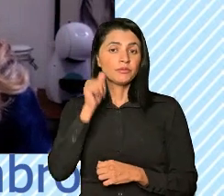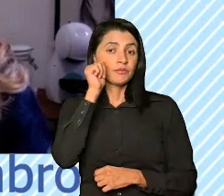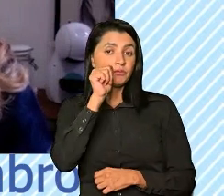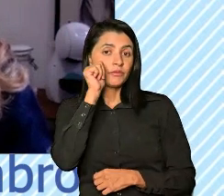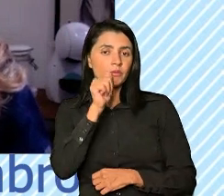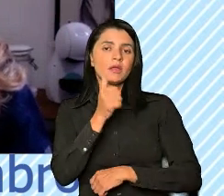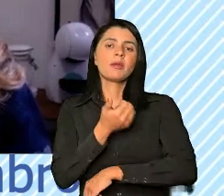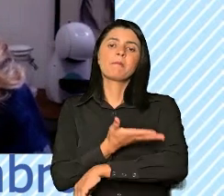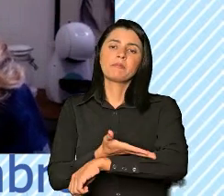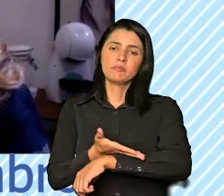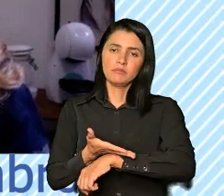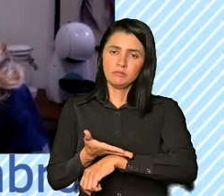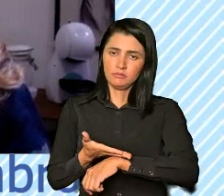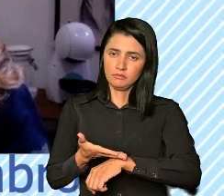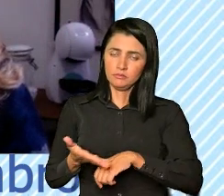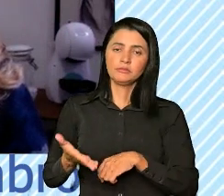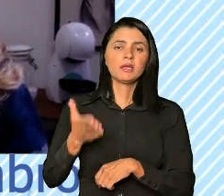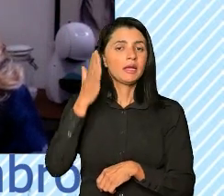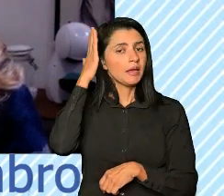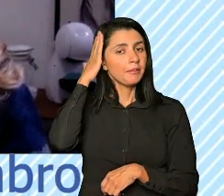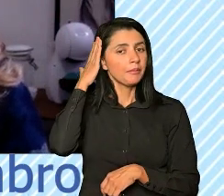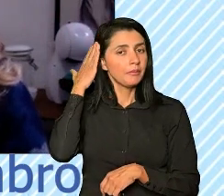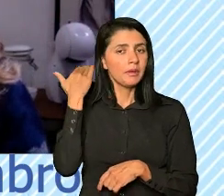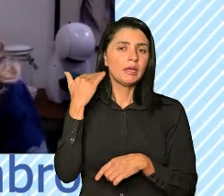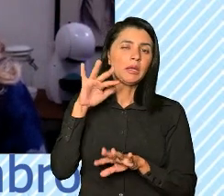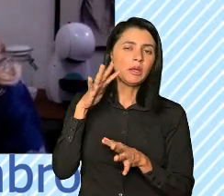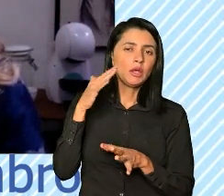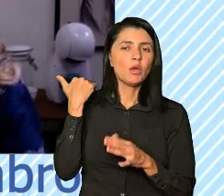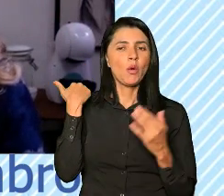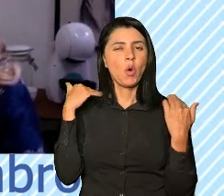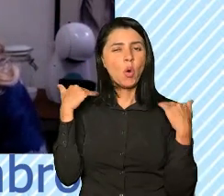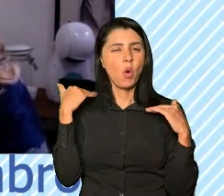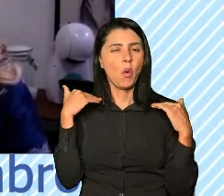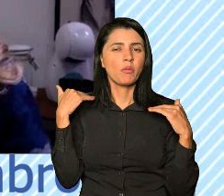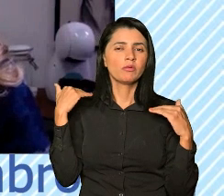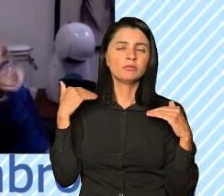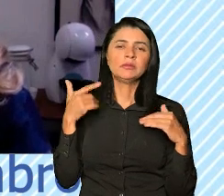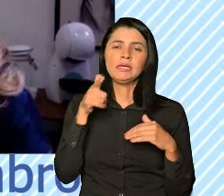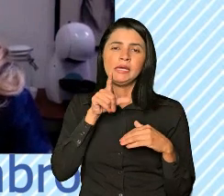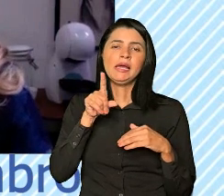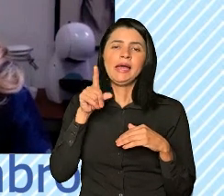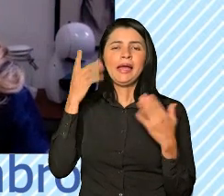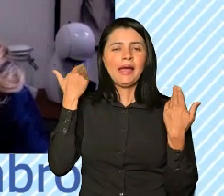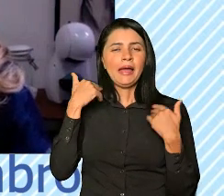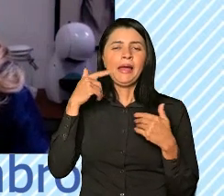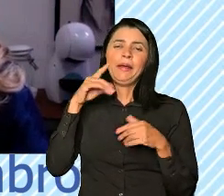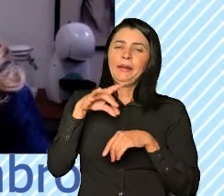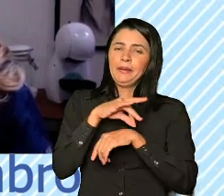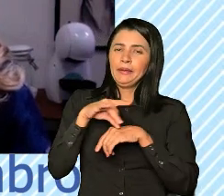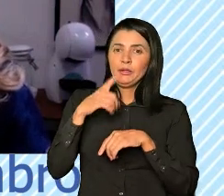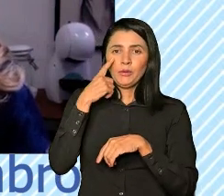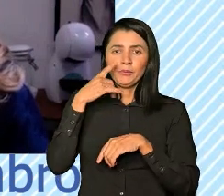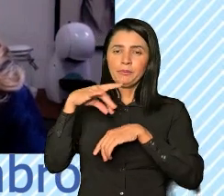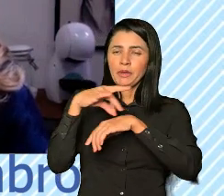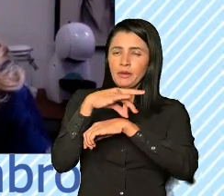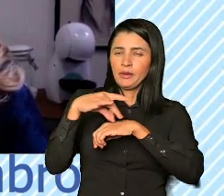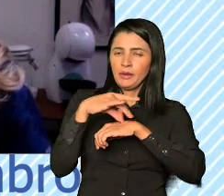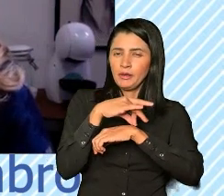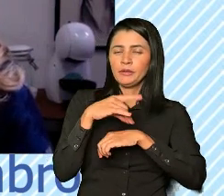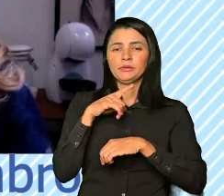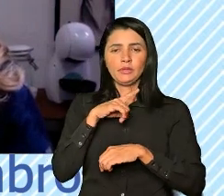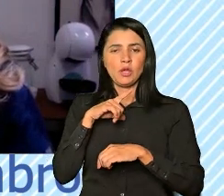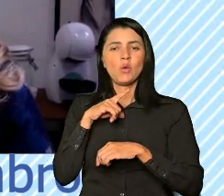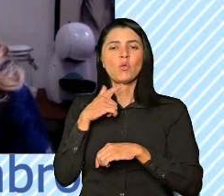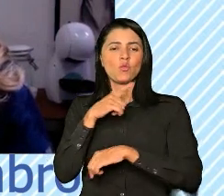mulher branca, cabelo também um pouco abaixo dos ombros, cabelos pretos, olhos pretos. Estou com